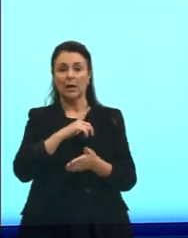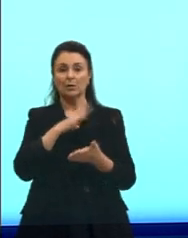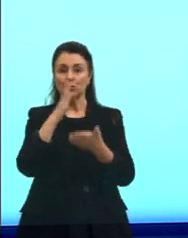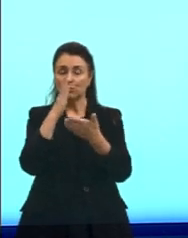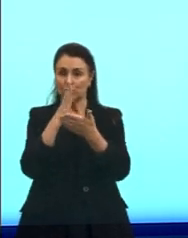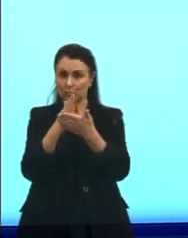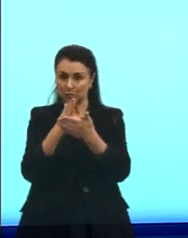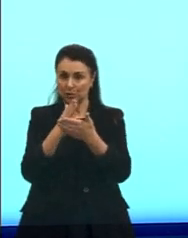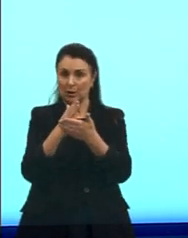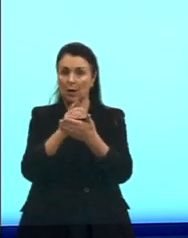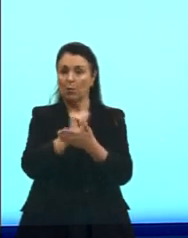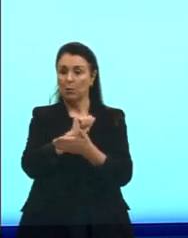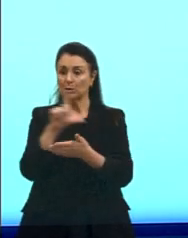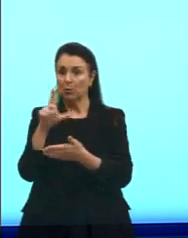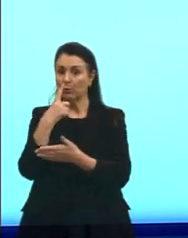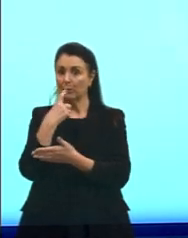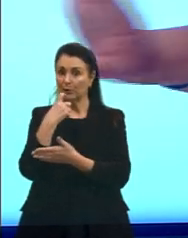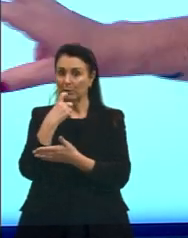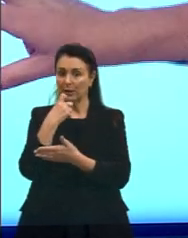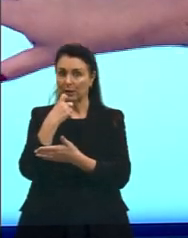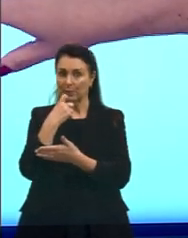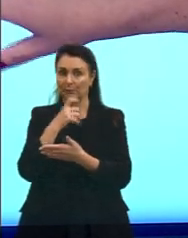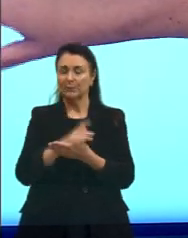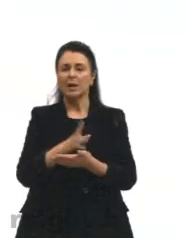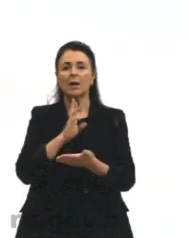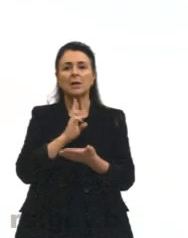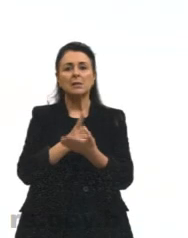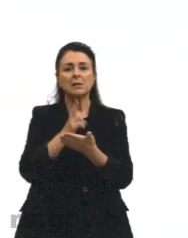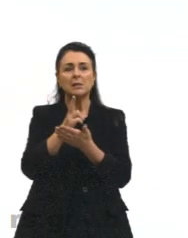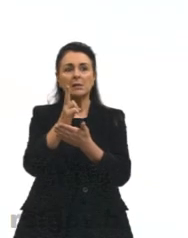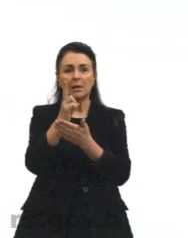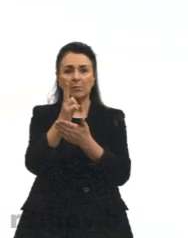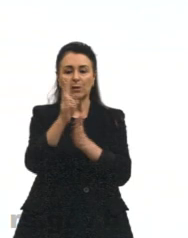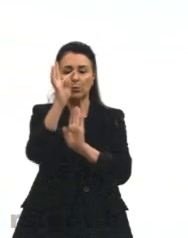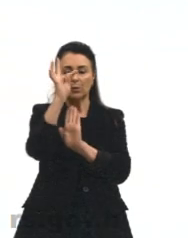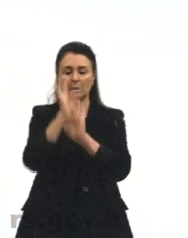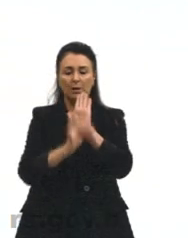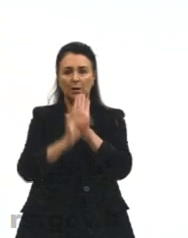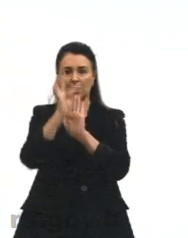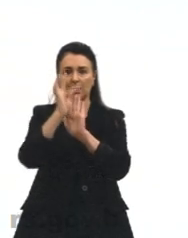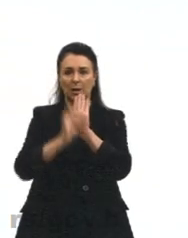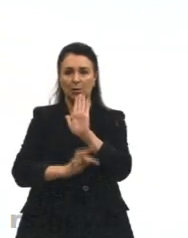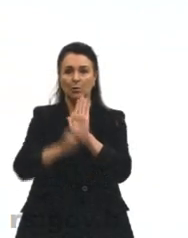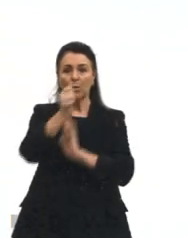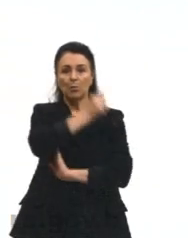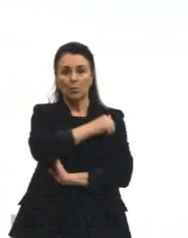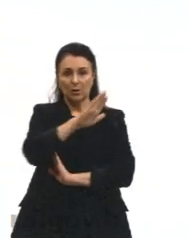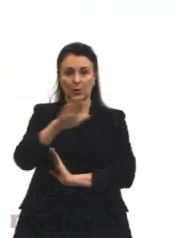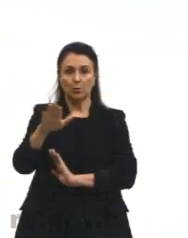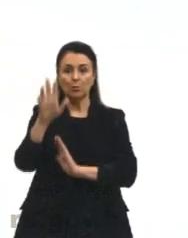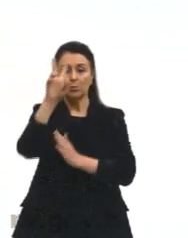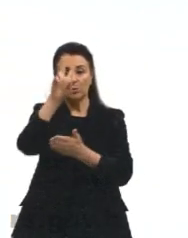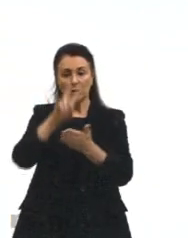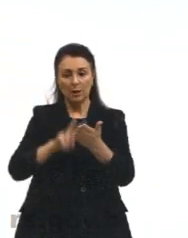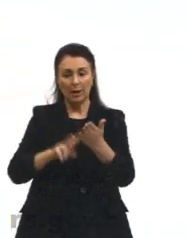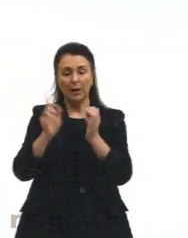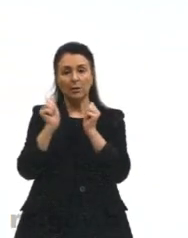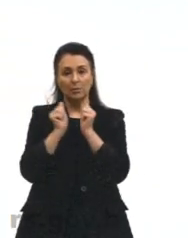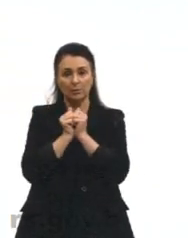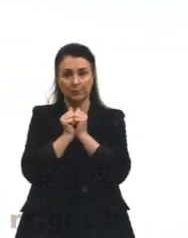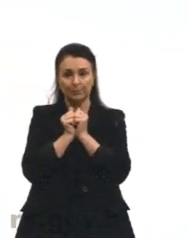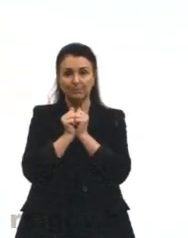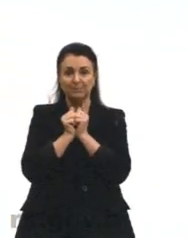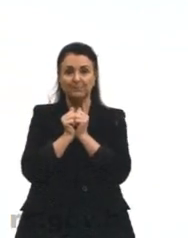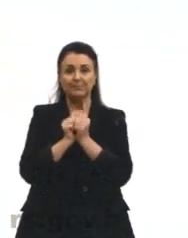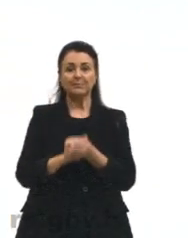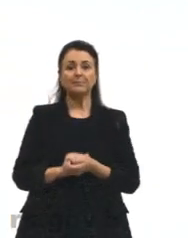o azul tá eu peço que a câmera deixe sempre o texto na na tela para os alunos poderem acompanhar eu vou ficar aqui desse lado